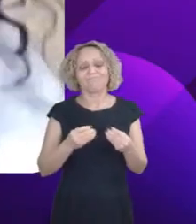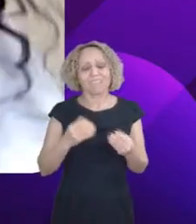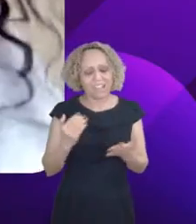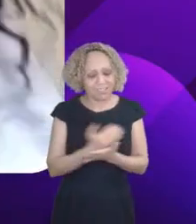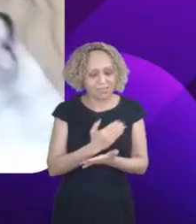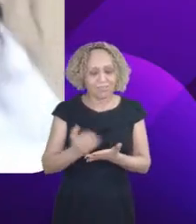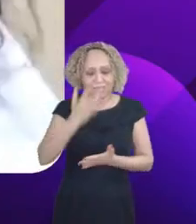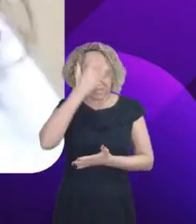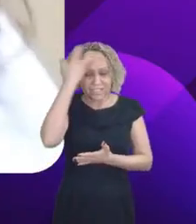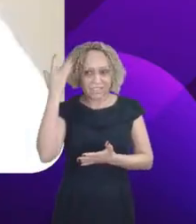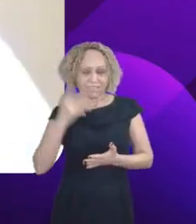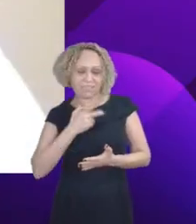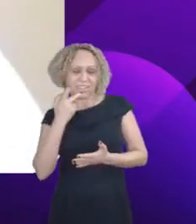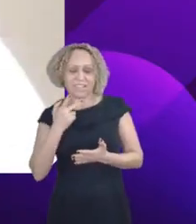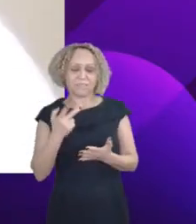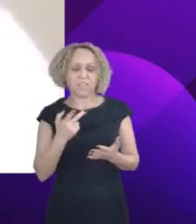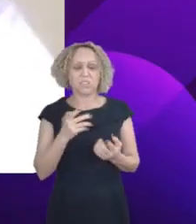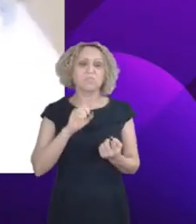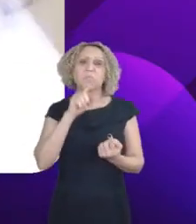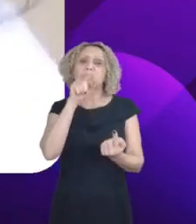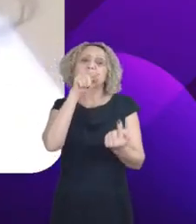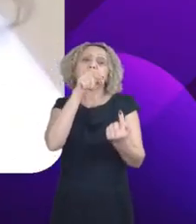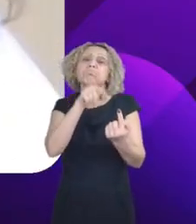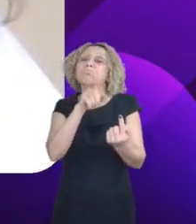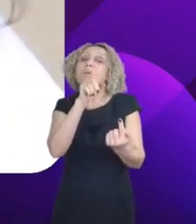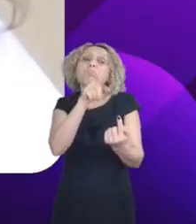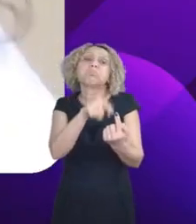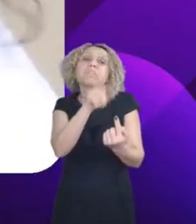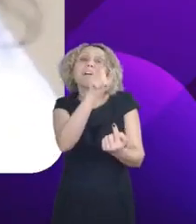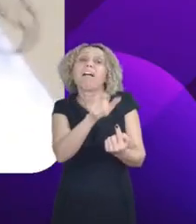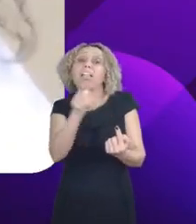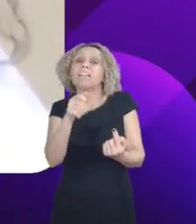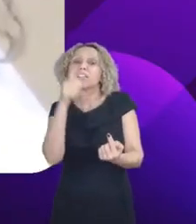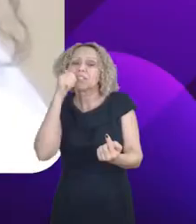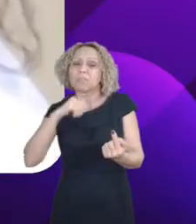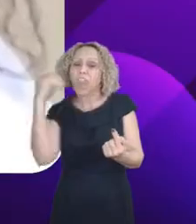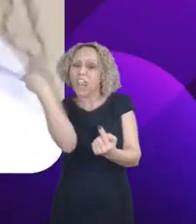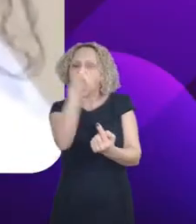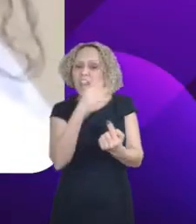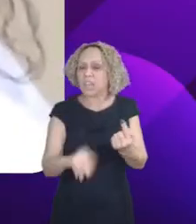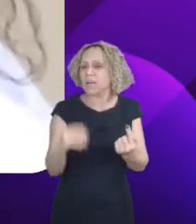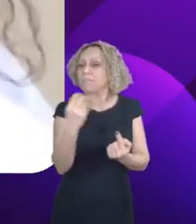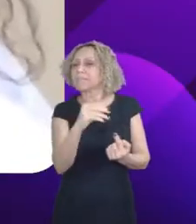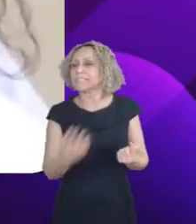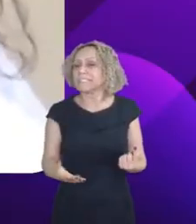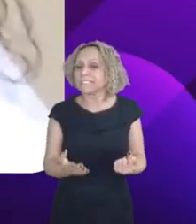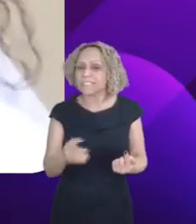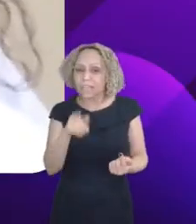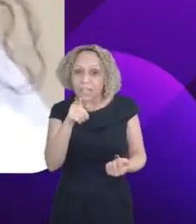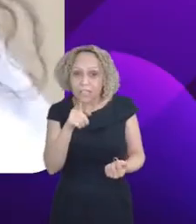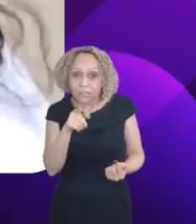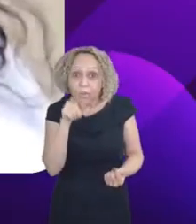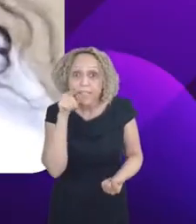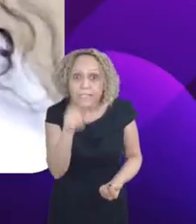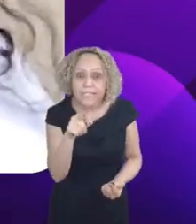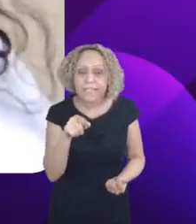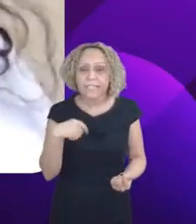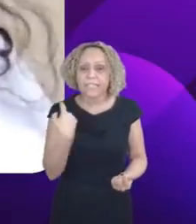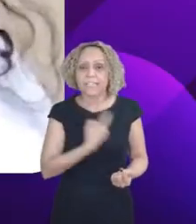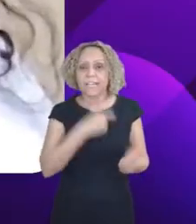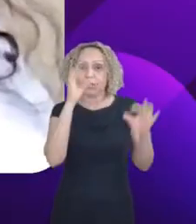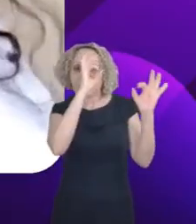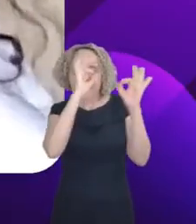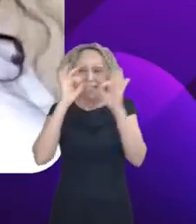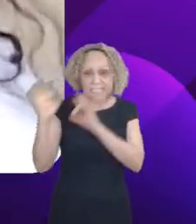que é fácil identificar o tipo de mulher que apanha, sem medo de errar. Para você que está nos assistindo, para você que vai